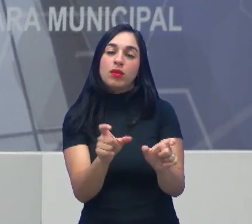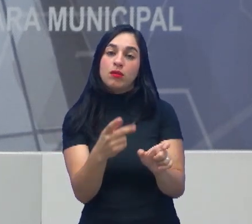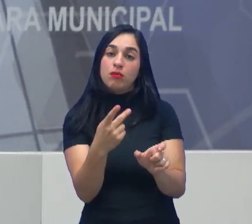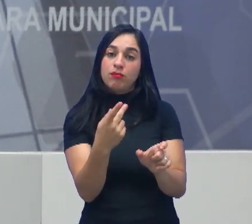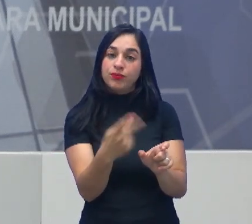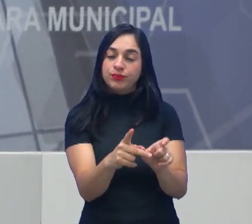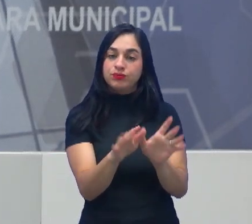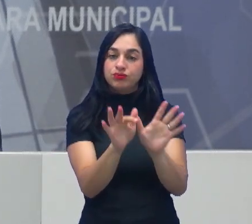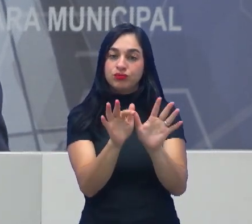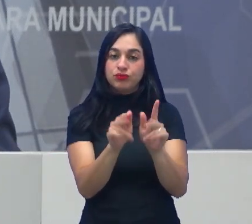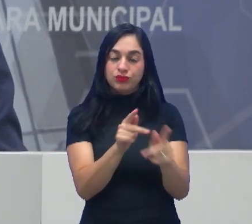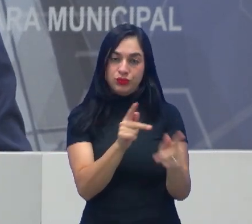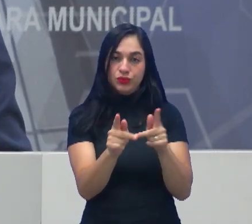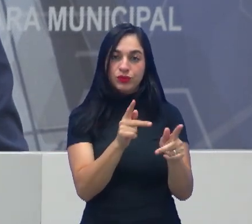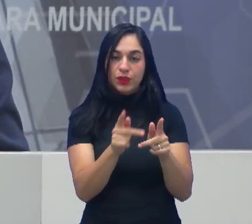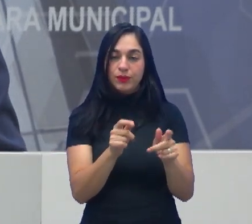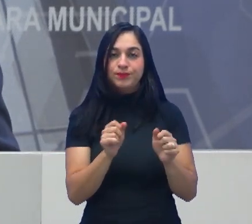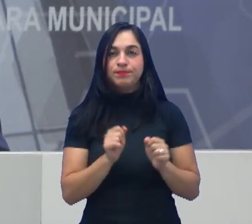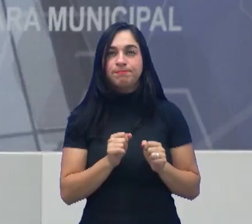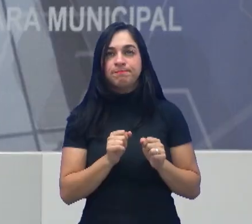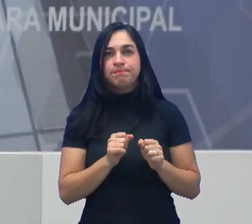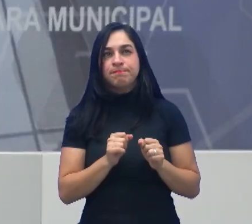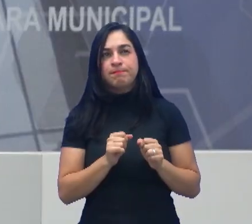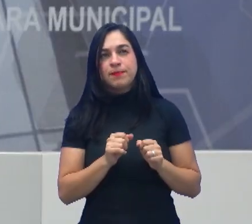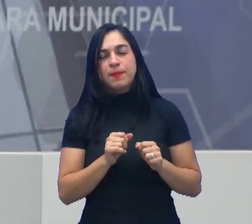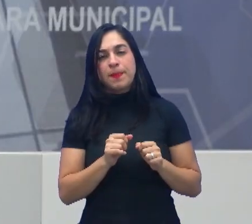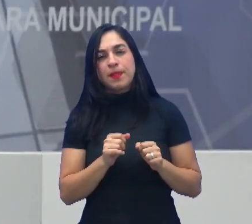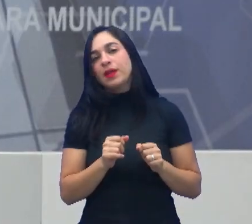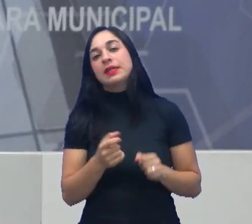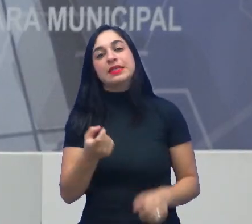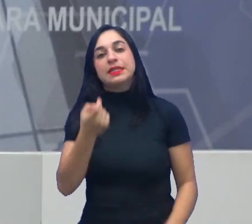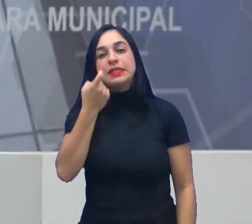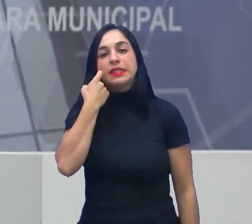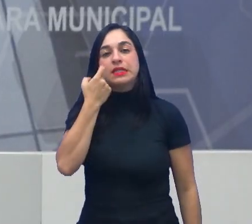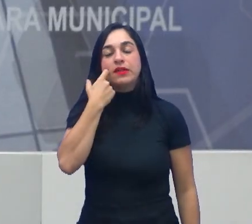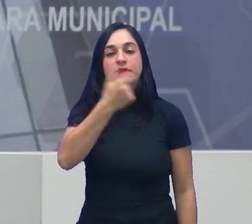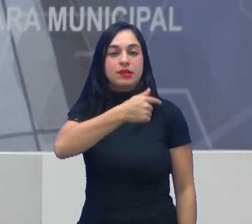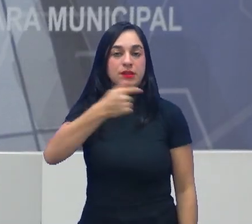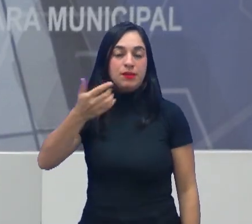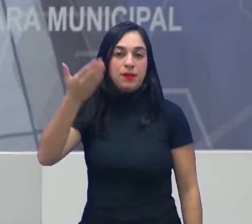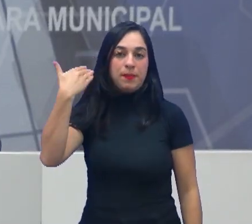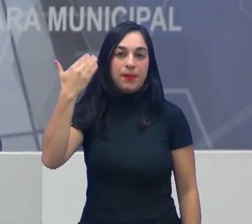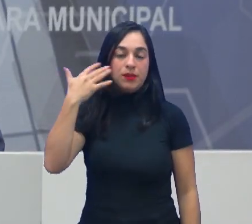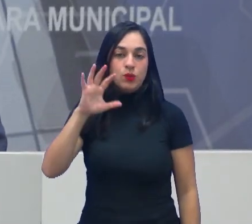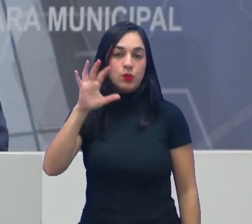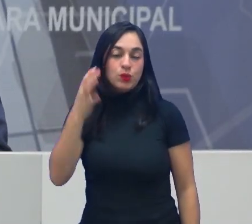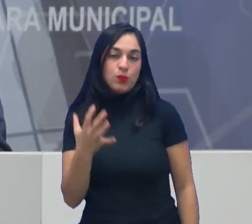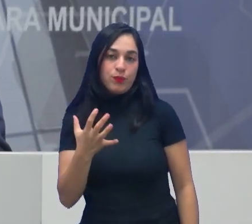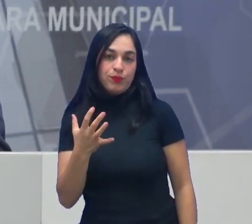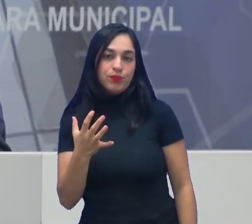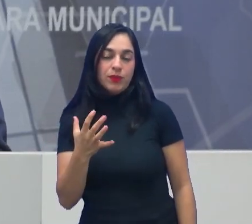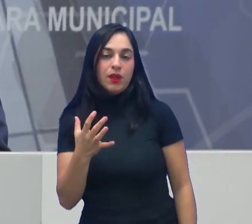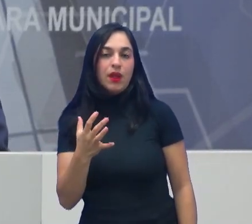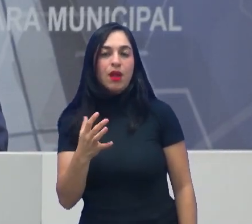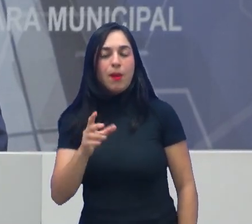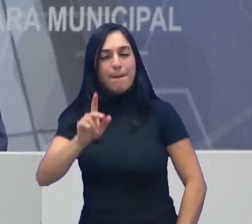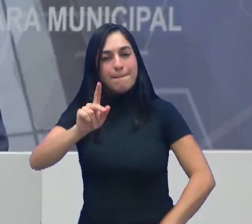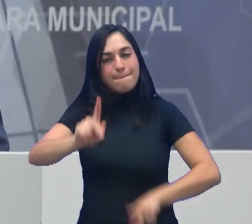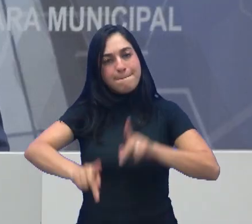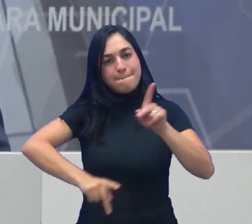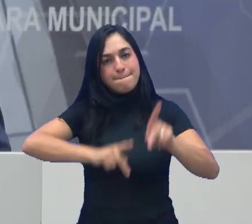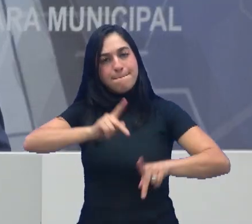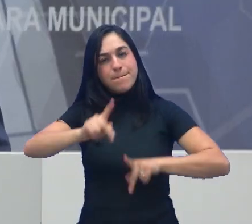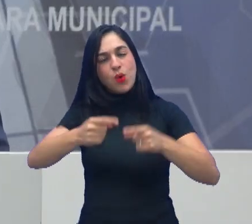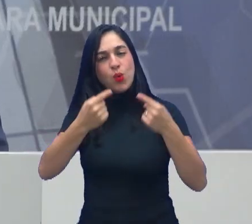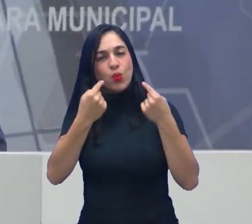Campos. Recentemente, mais precisamente na última sexta-feira, eu recebi queixas da população a